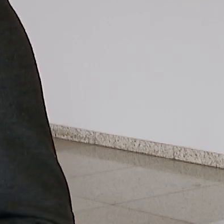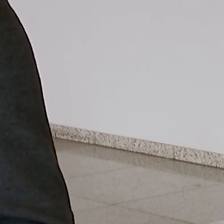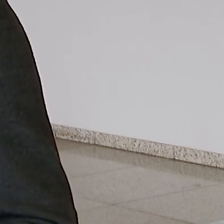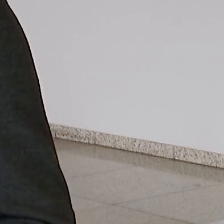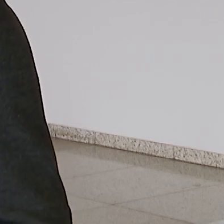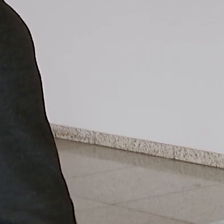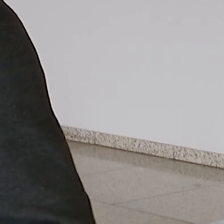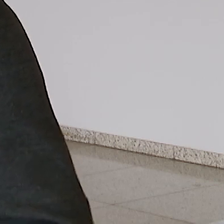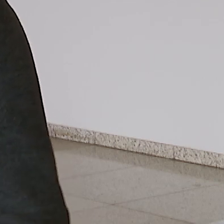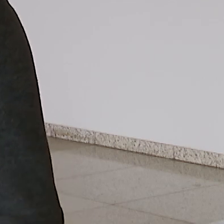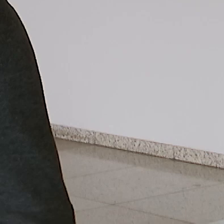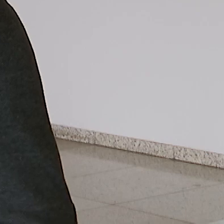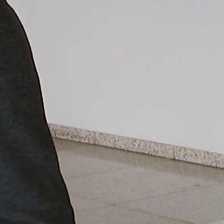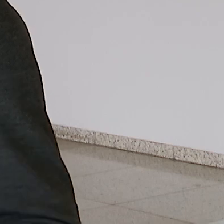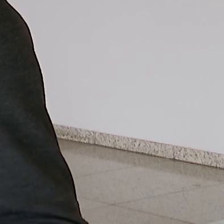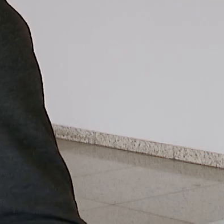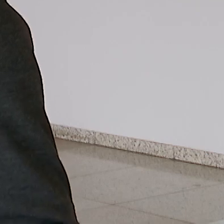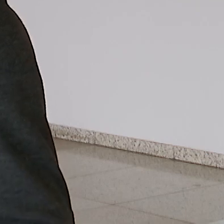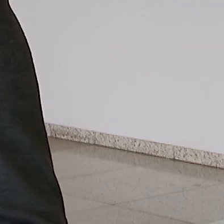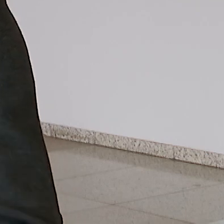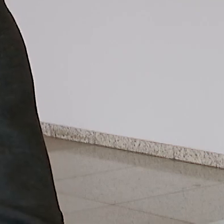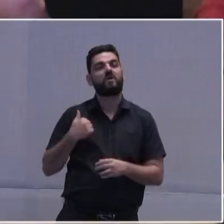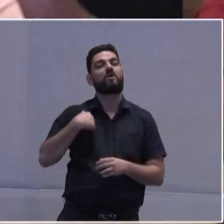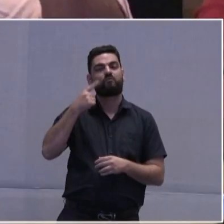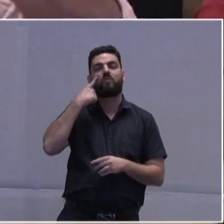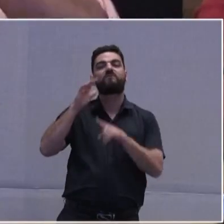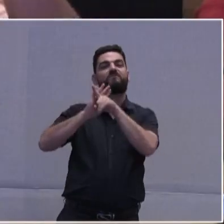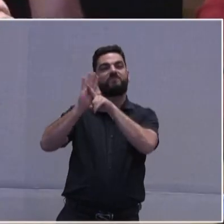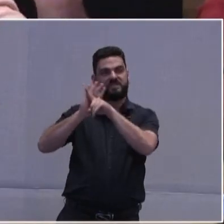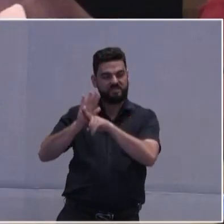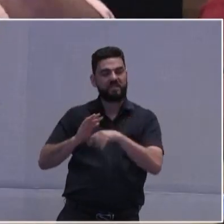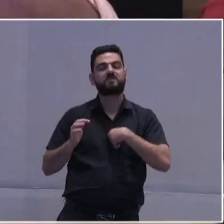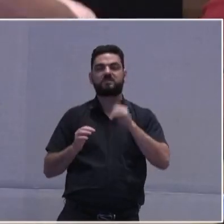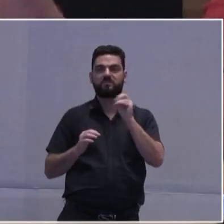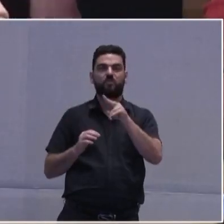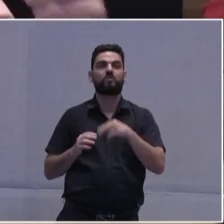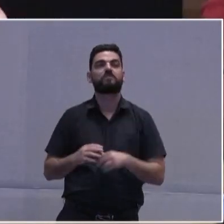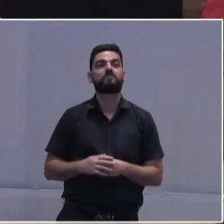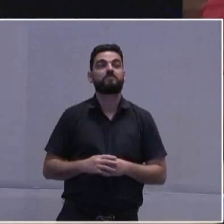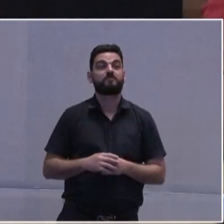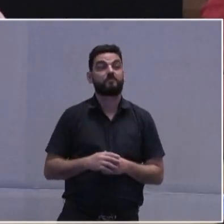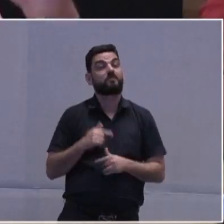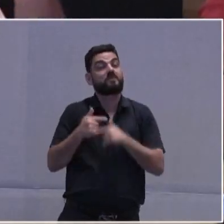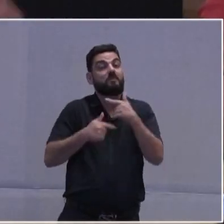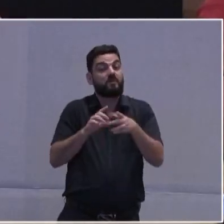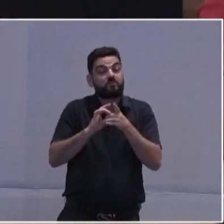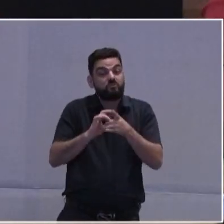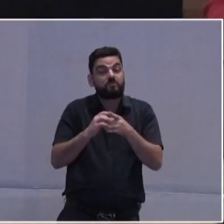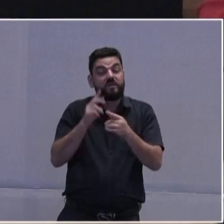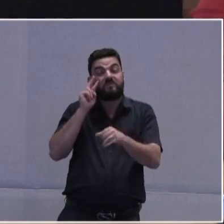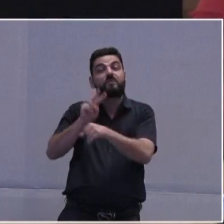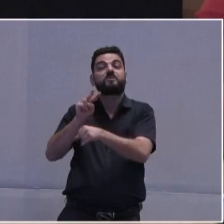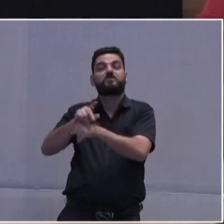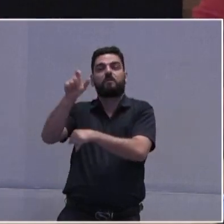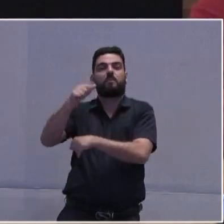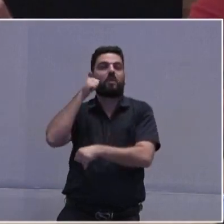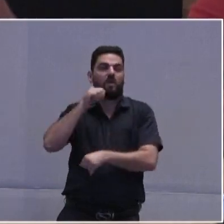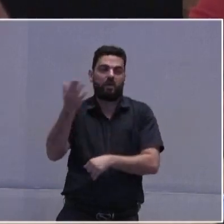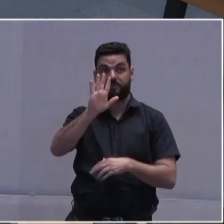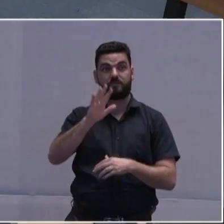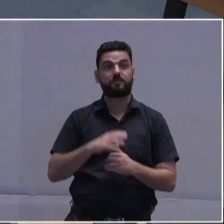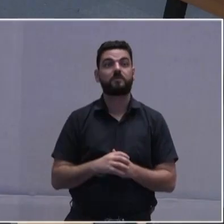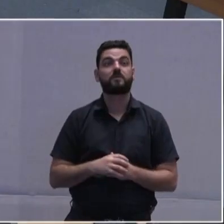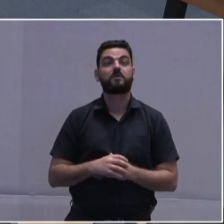aos 20 anos da ação lésbica do DF e entorno sobre o lema do orgulho a visibilidade o encontro serviu como